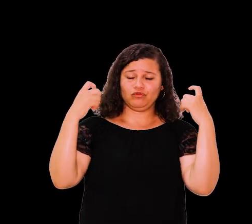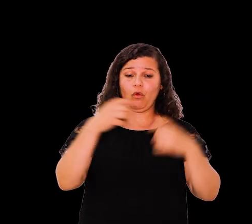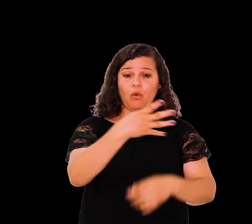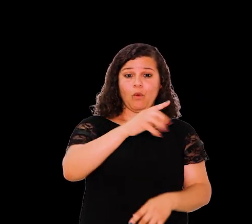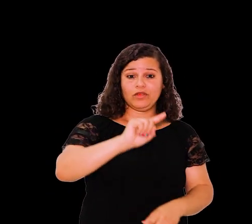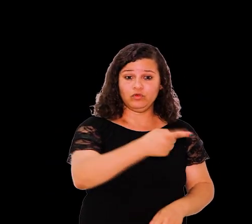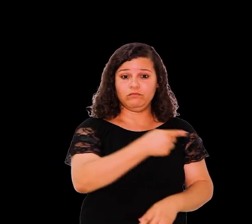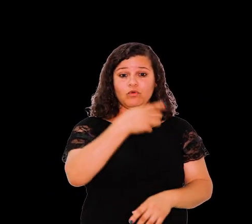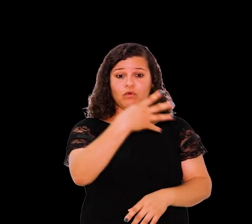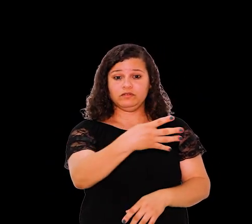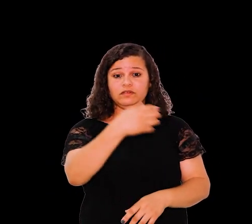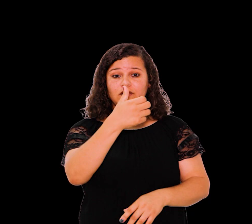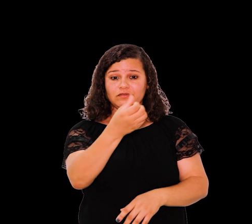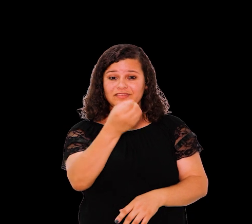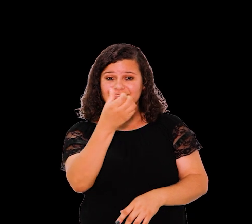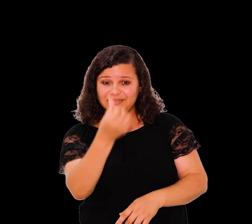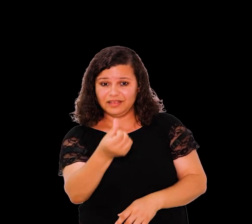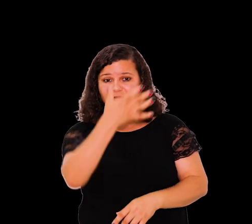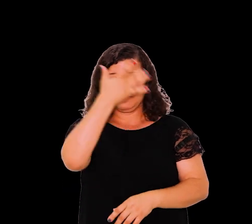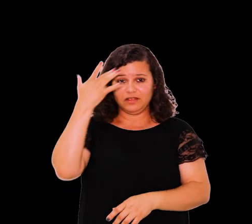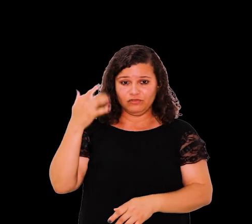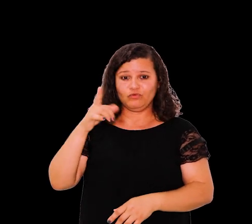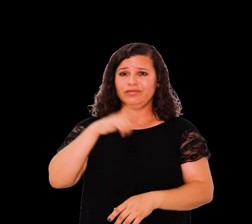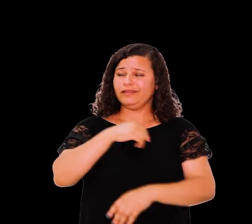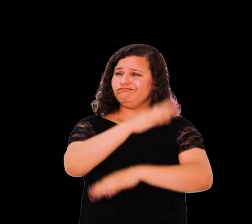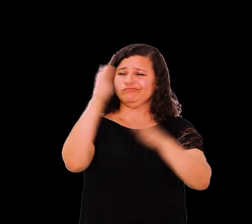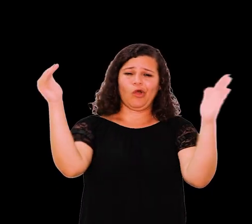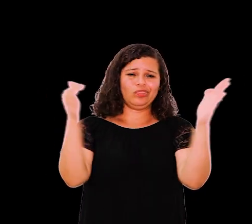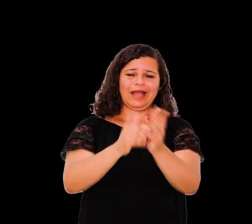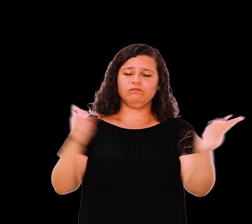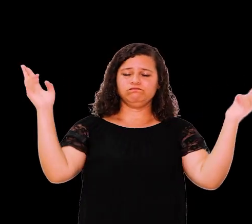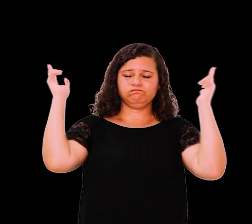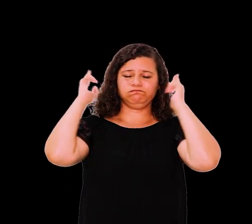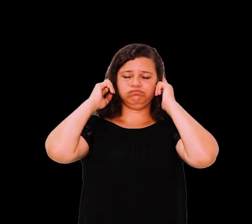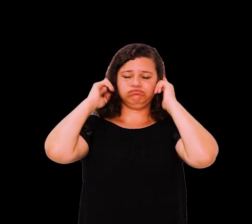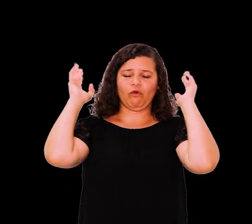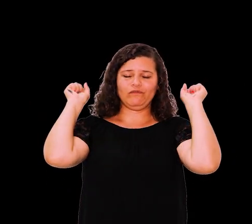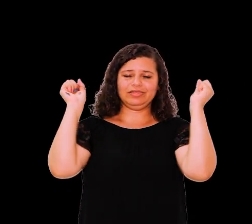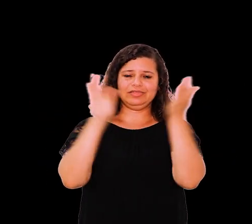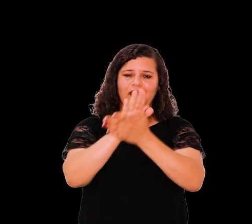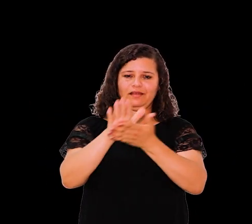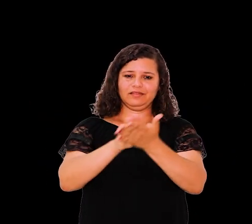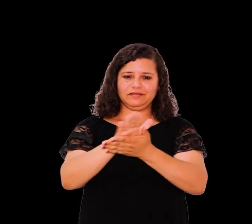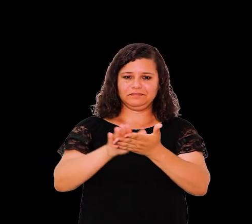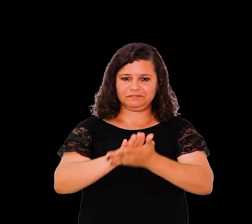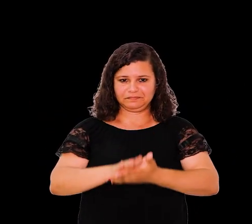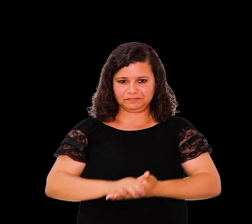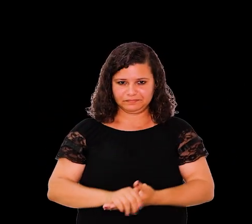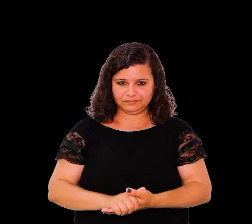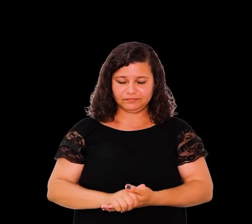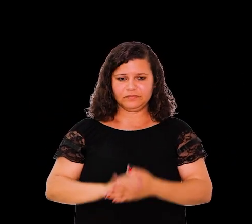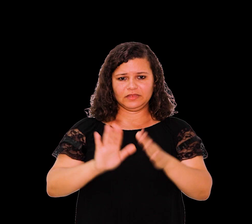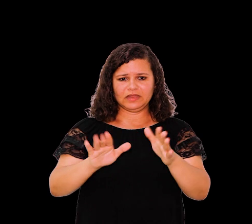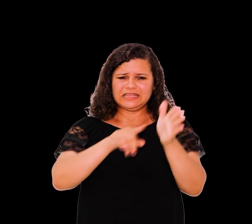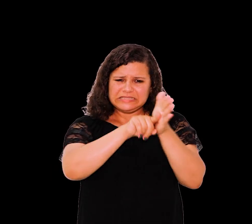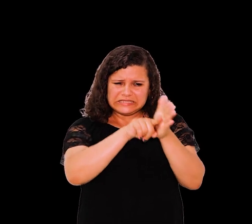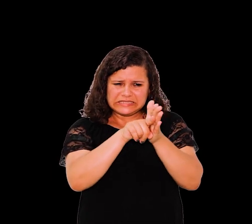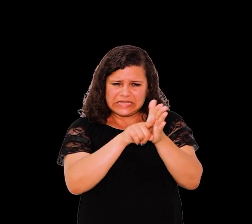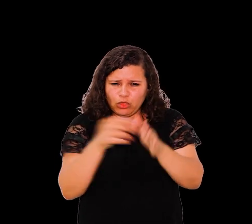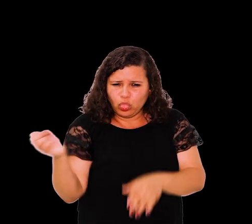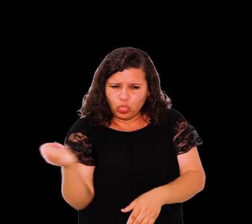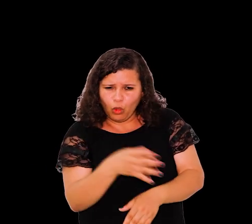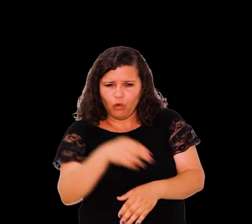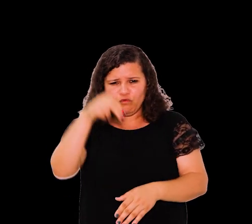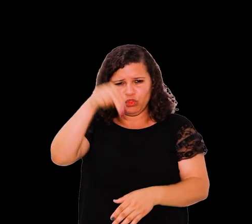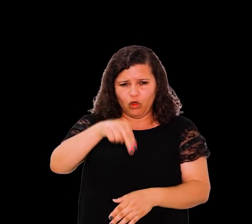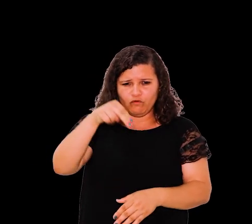tipo de som e 4.406 pessoas completamente surdas sem ouvir nada. No censo